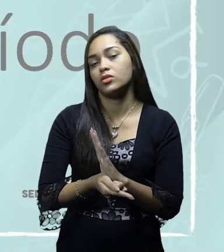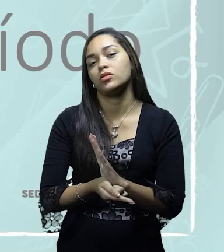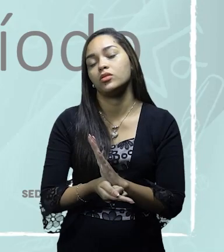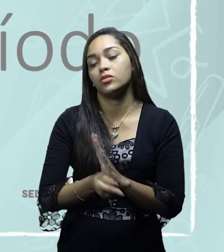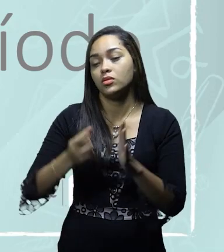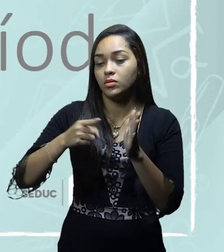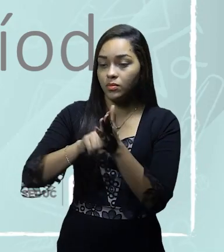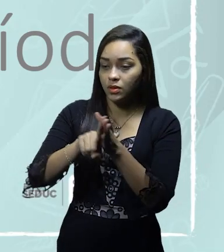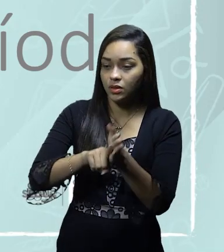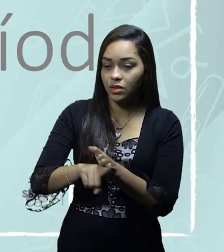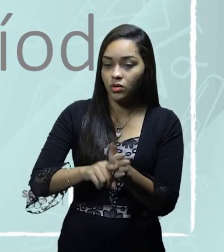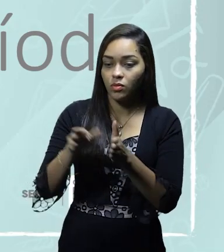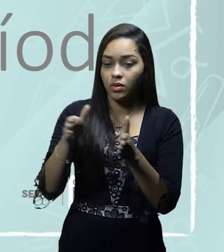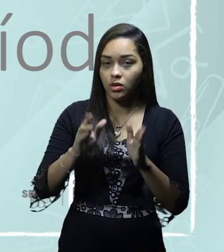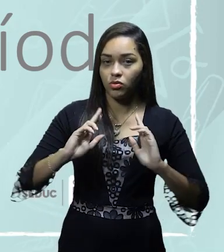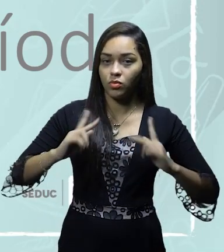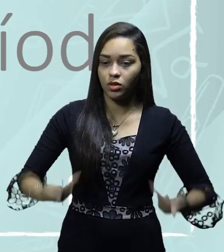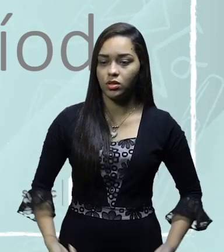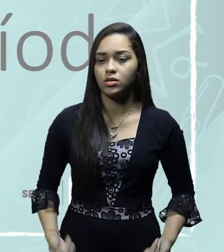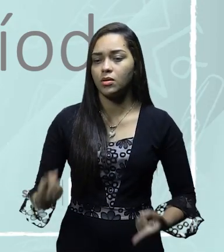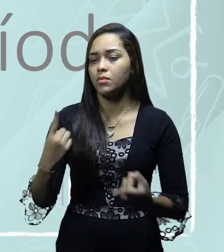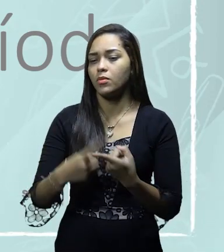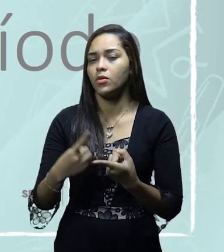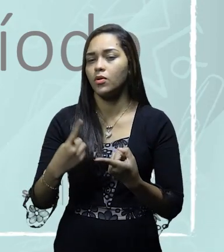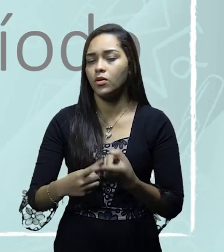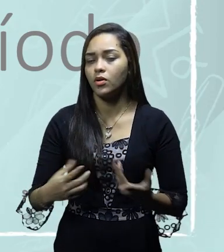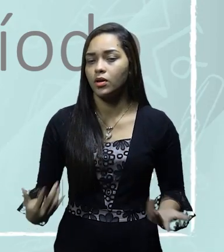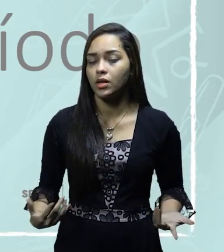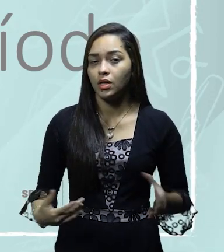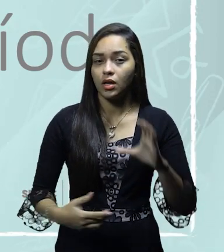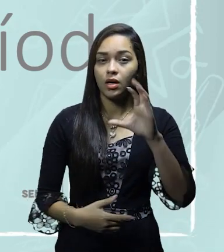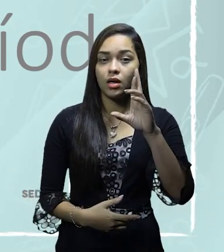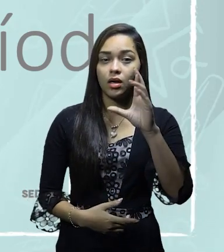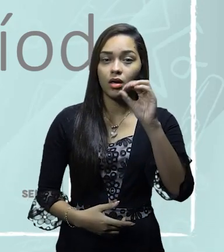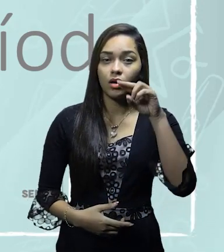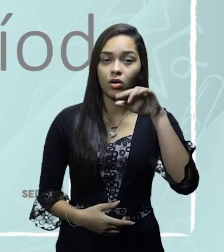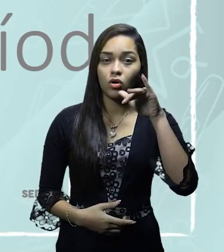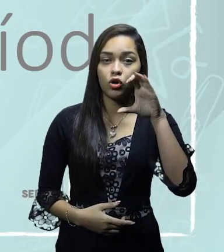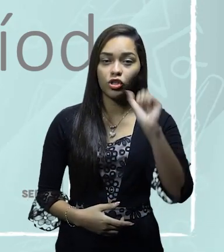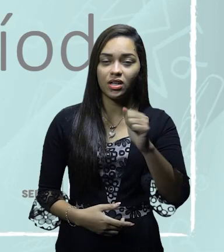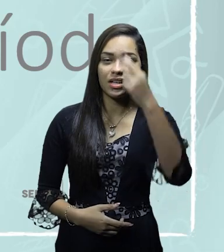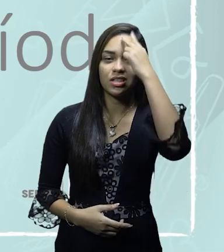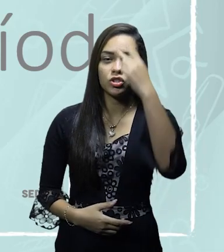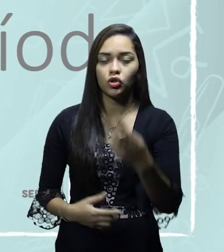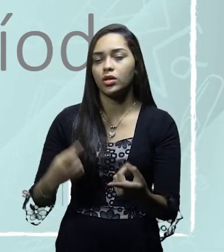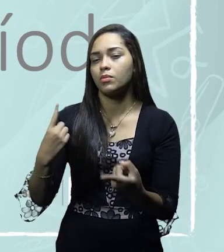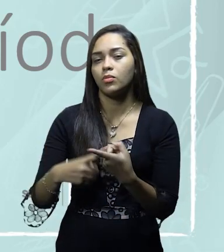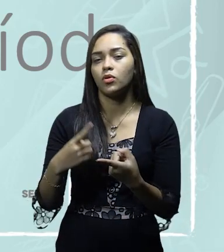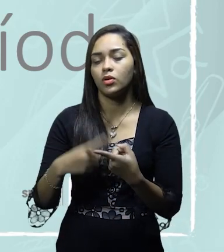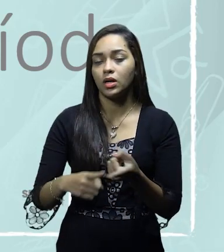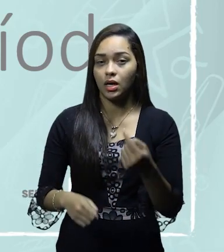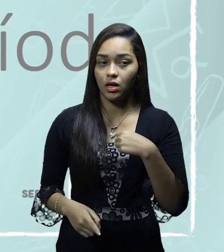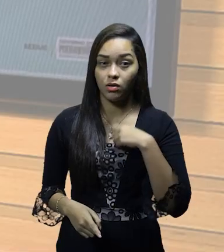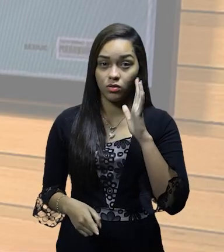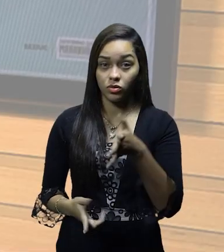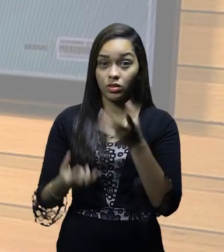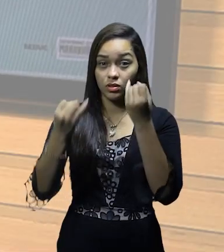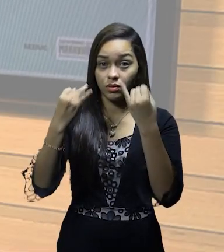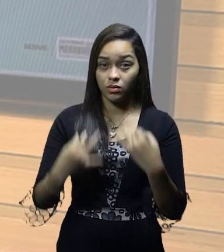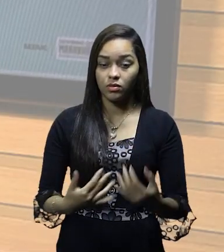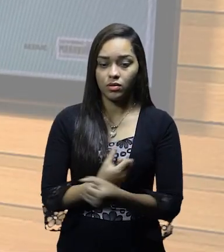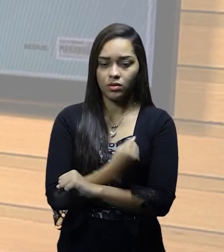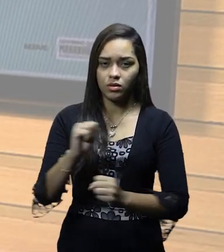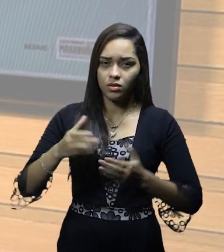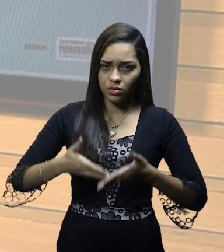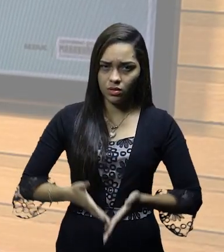a poesia palaciana e a crônica histórica foram gêneros mais explorados durante o período humanista. Por